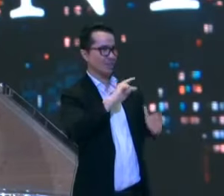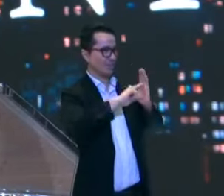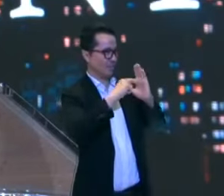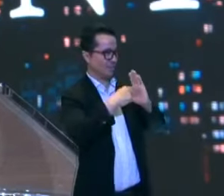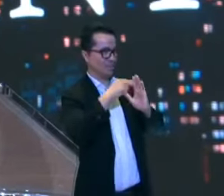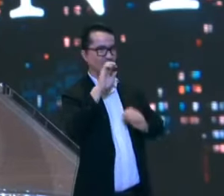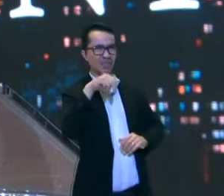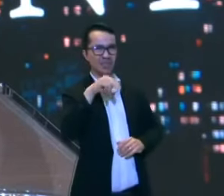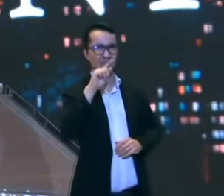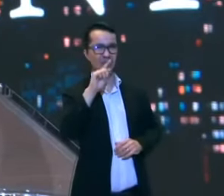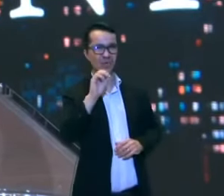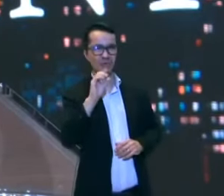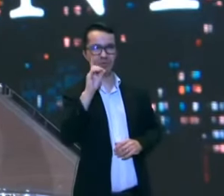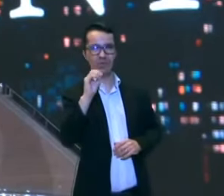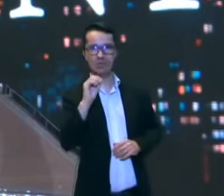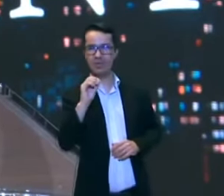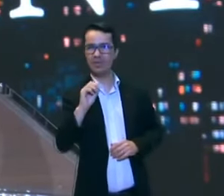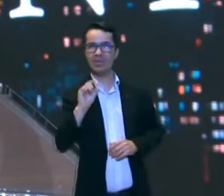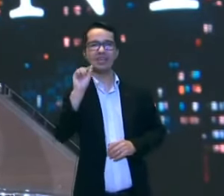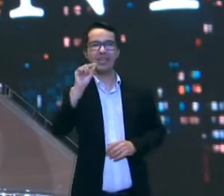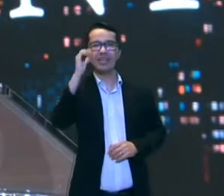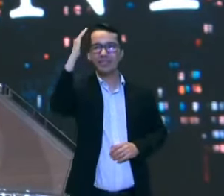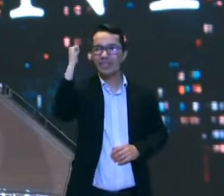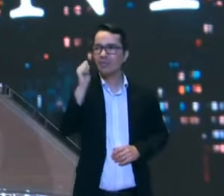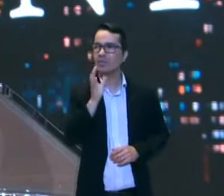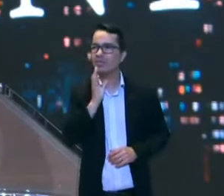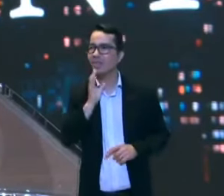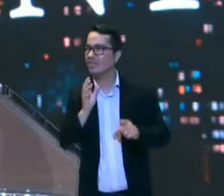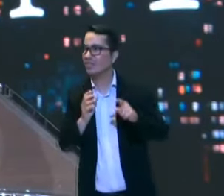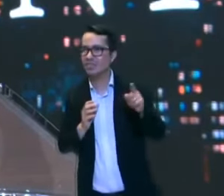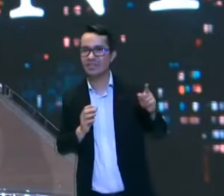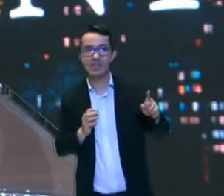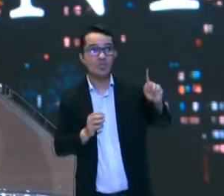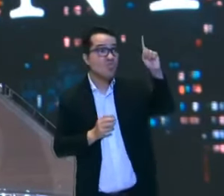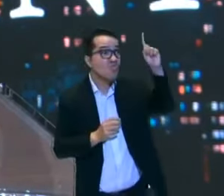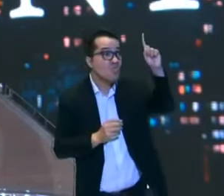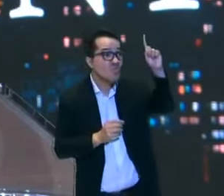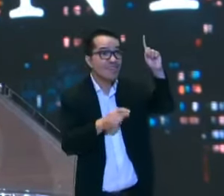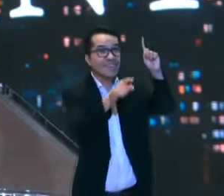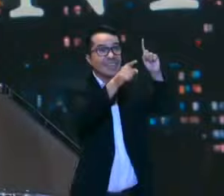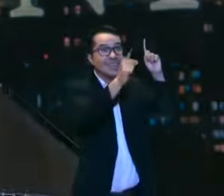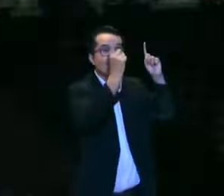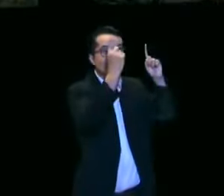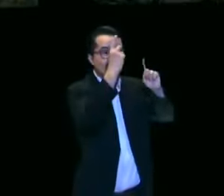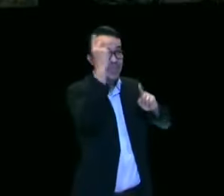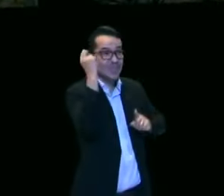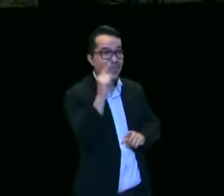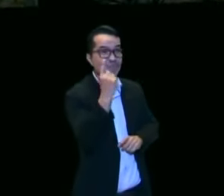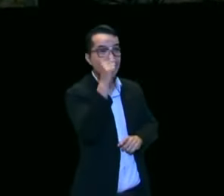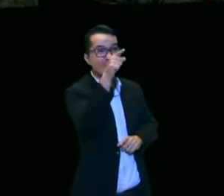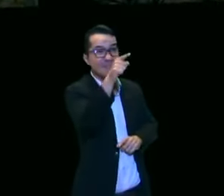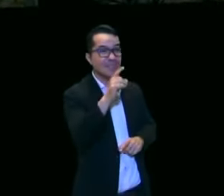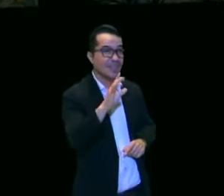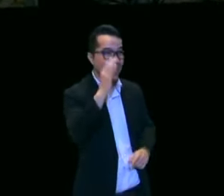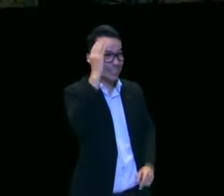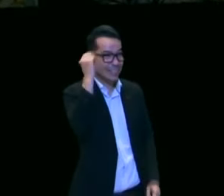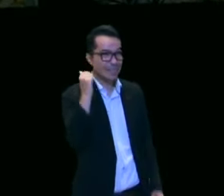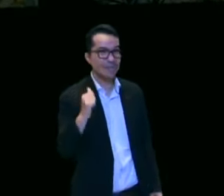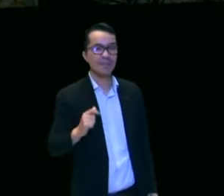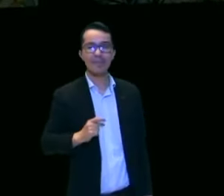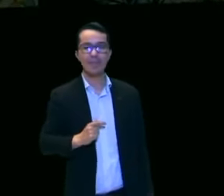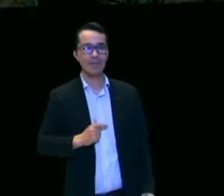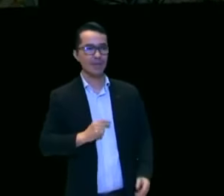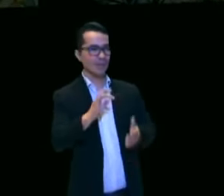Olha só, isca ou engodo. Está lá em Tiago, eu vou ler. Mas cada